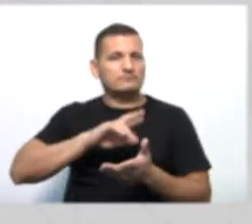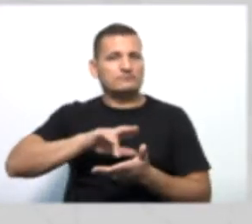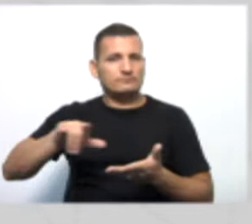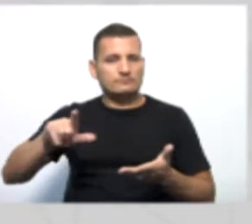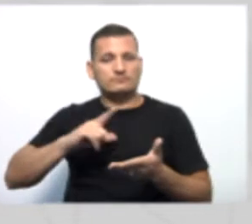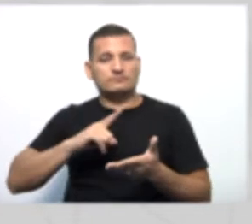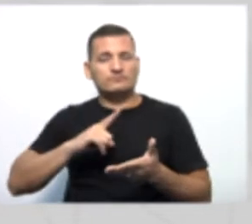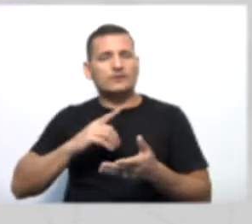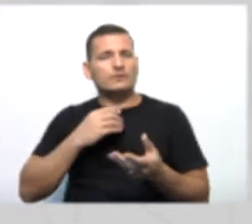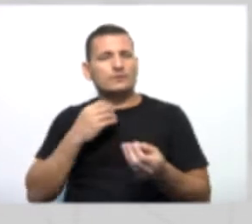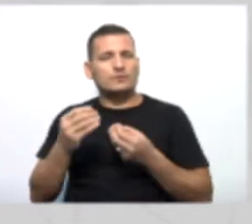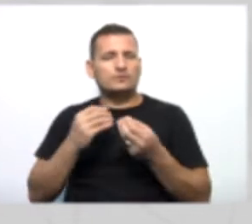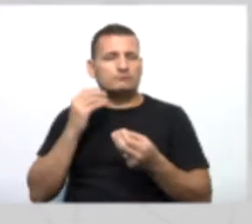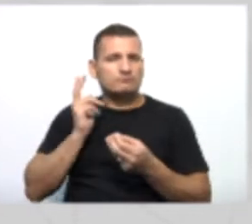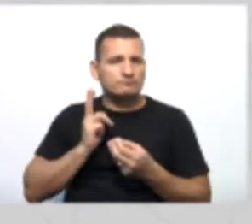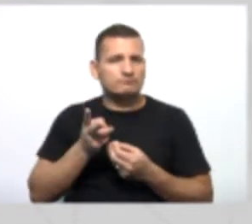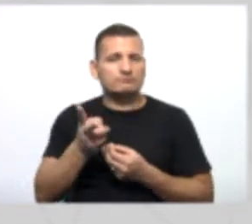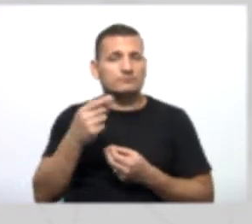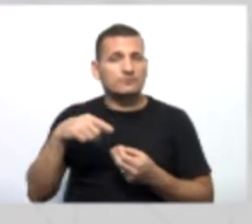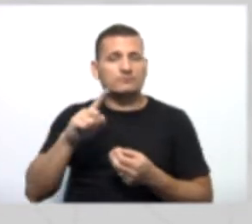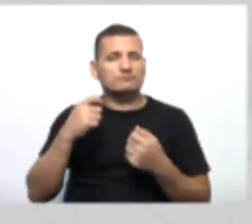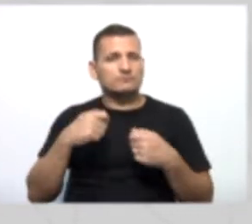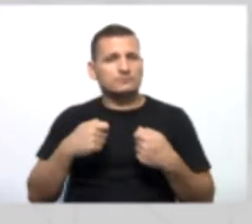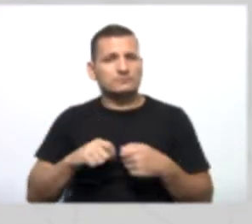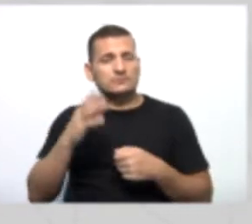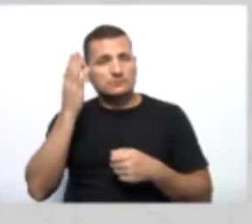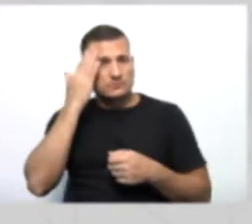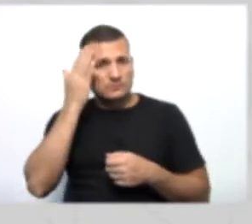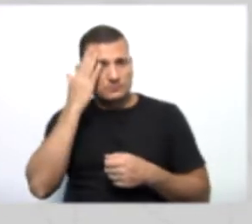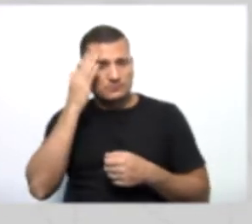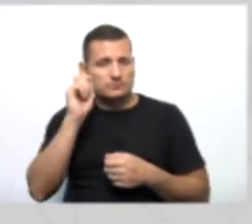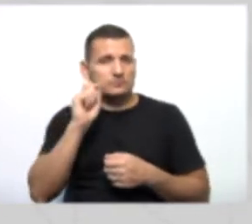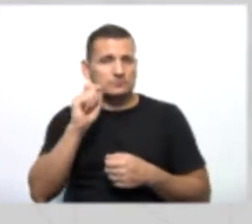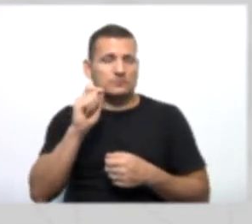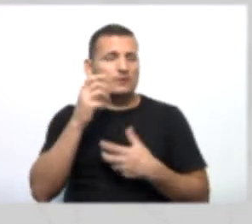seguir adiante, devemos reconhecer que no